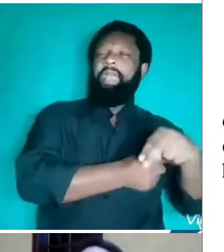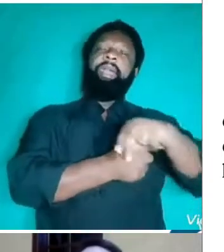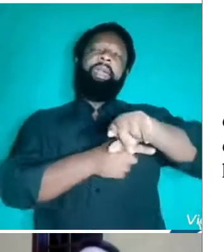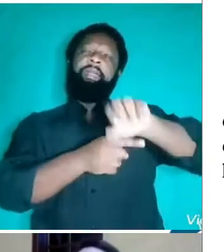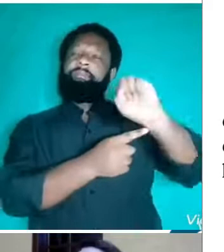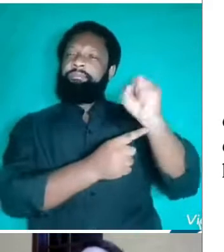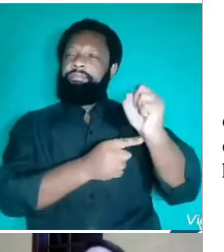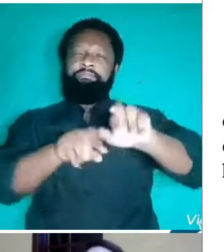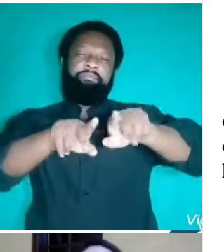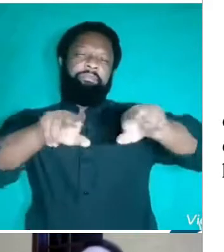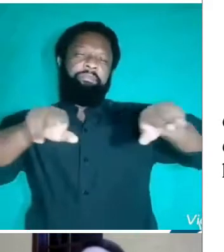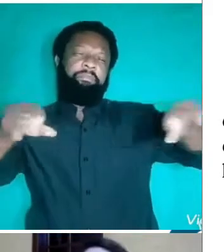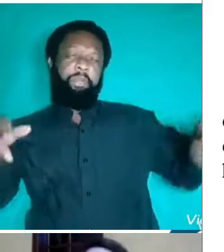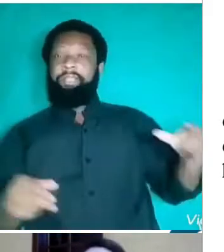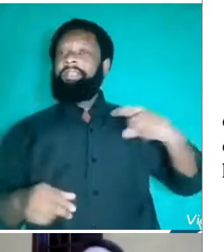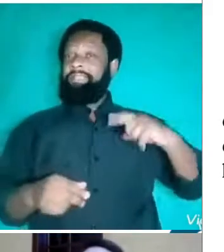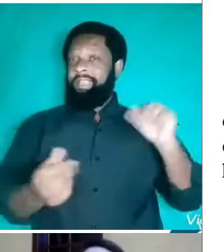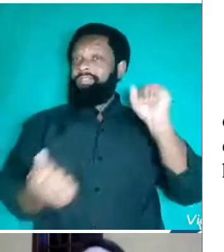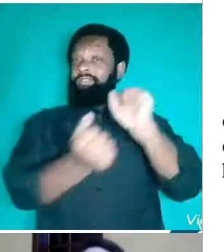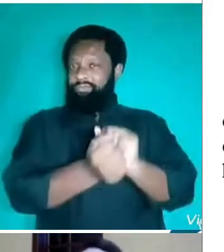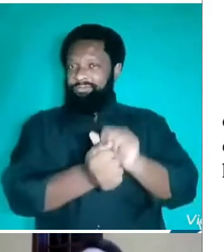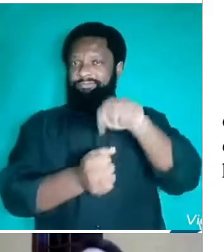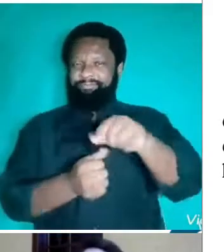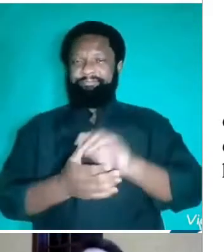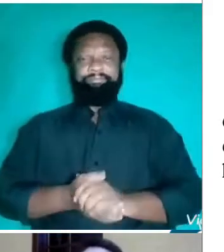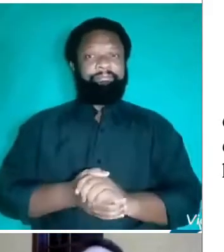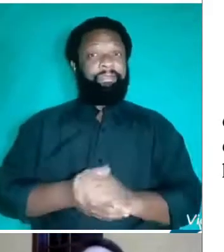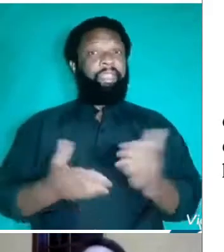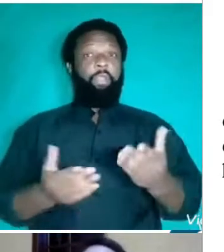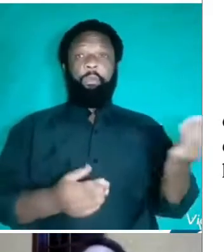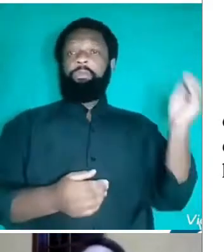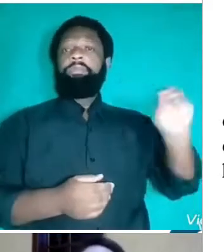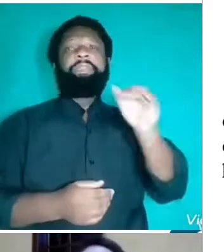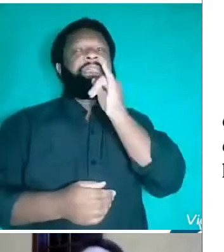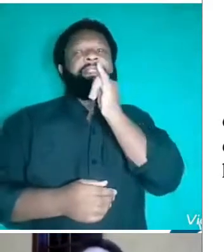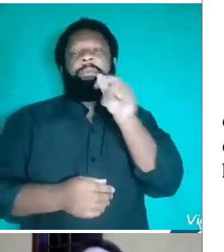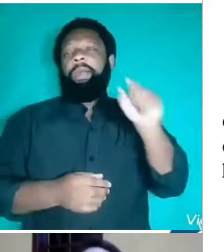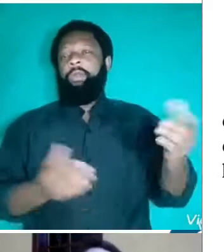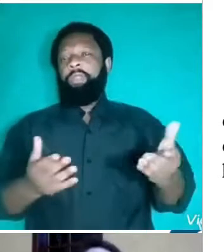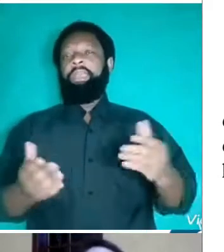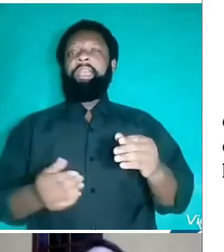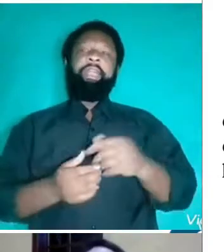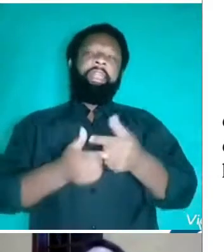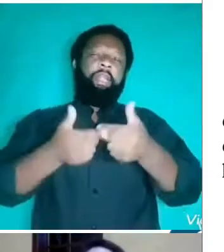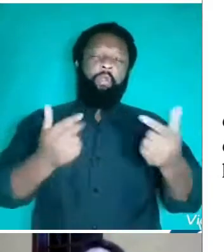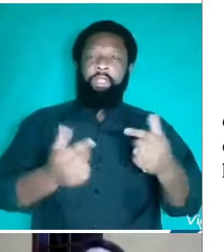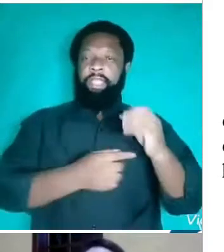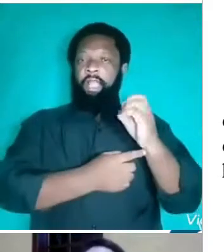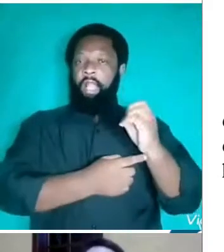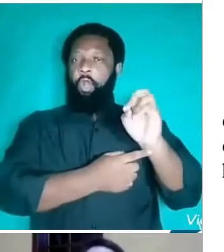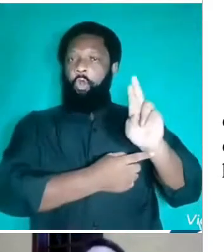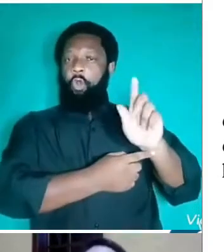nitrogênio, enxofre, halogênios e outros elementos químicos podem aparecer. Eu coloquei como exemplo aqui para vocês de